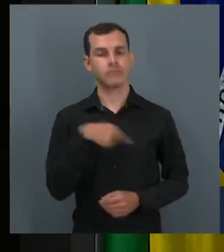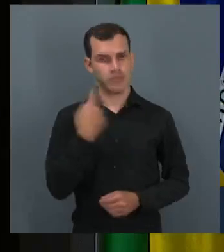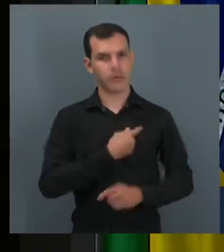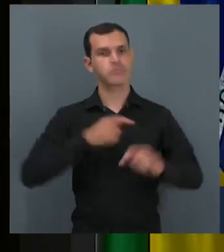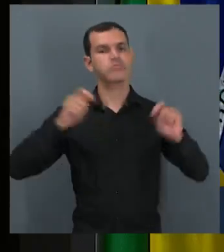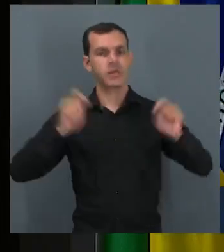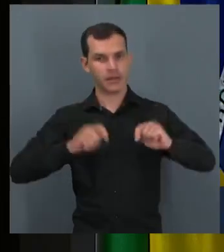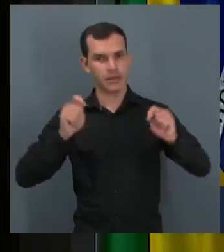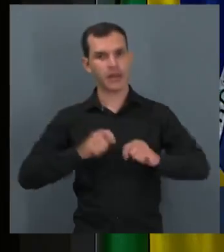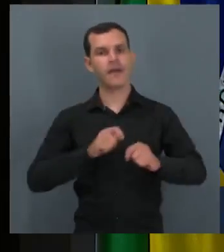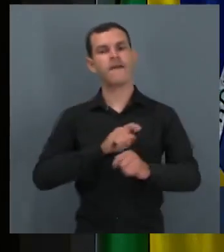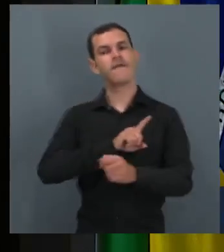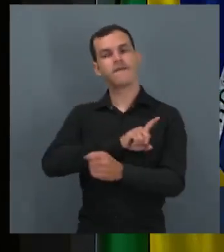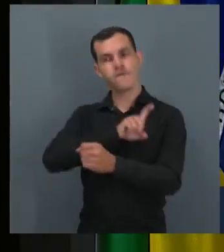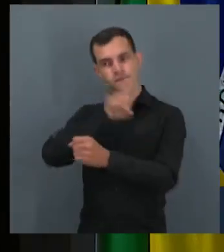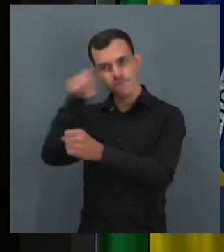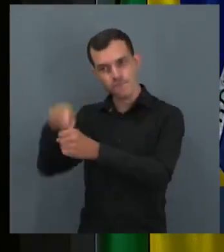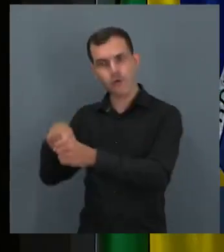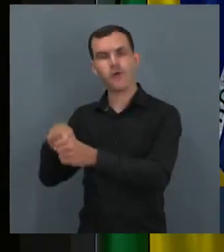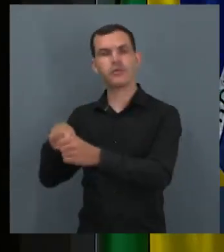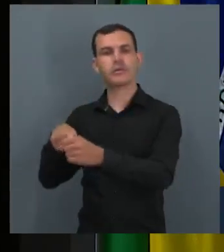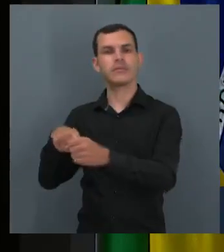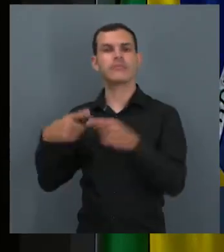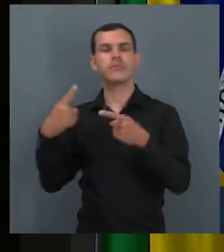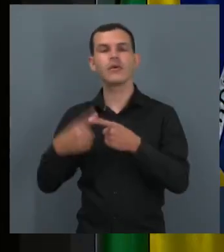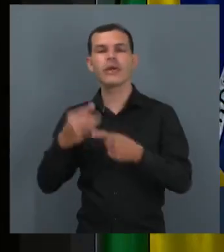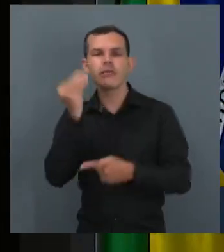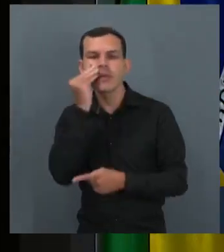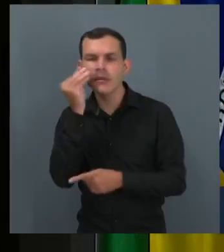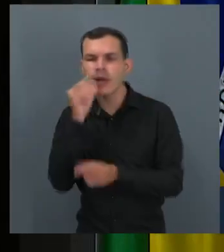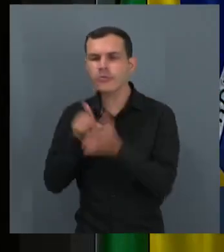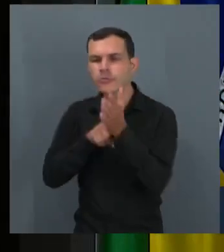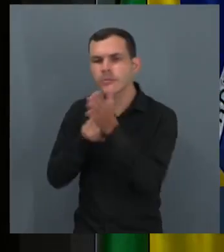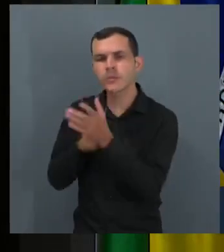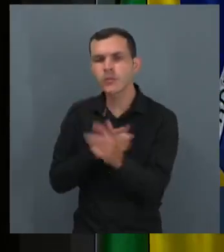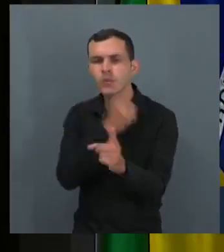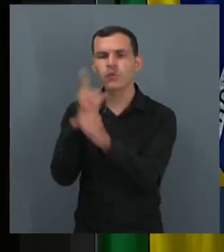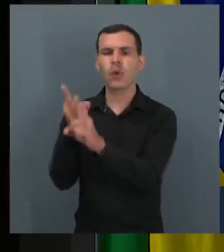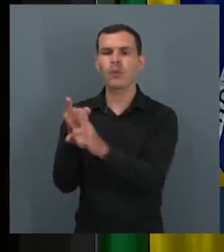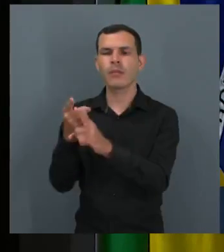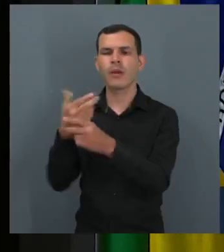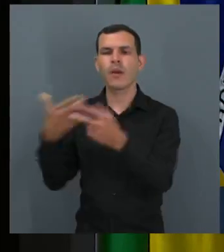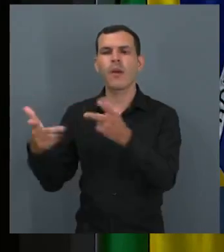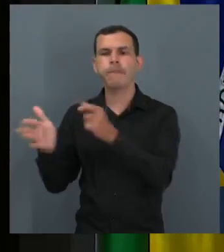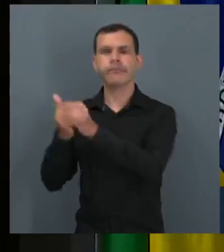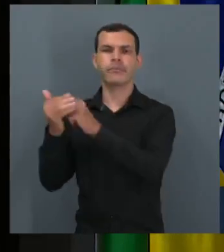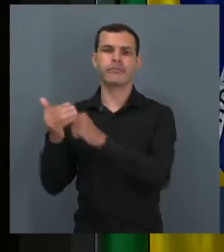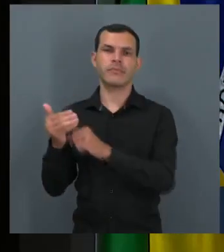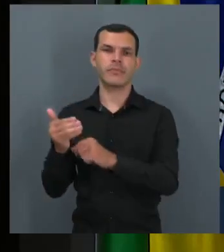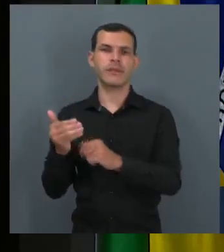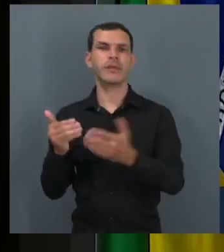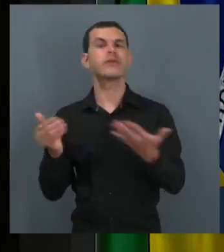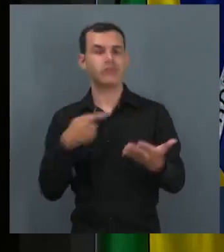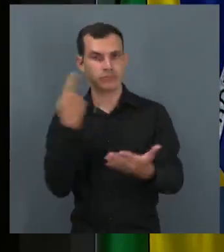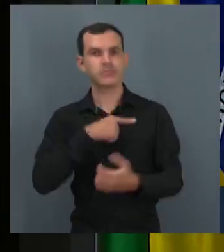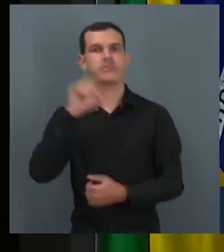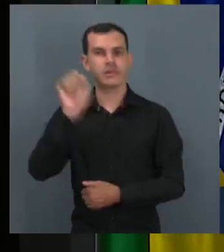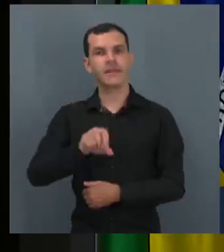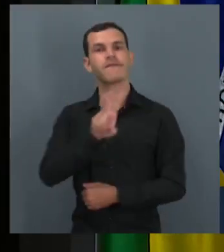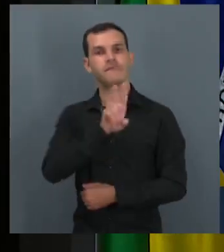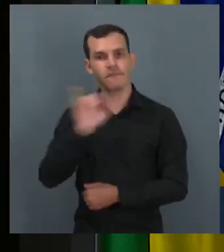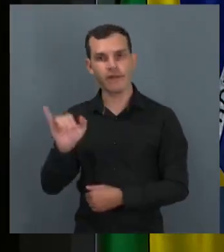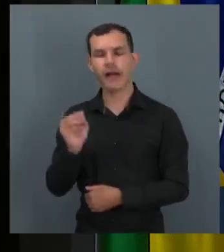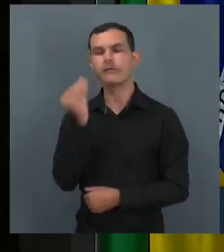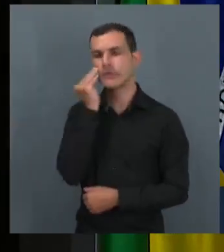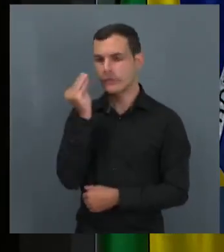voltar, para exatamente ir atrás do que tentaram esconder para a gente. E nós vamos, sim, até as últimas